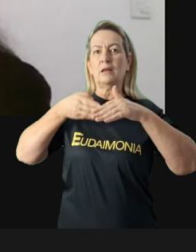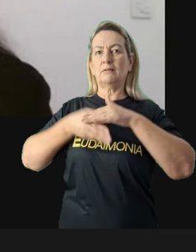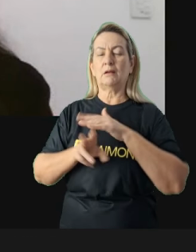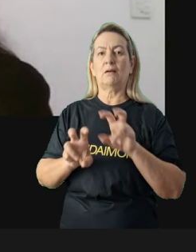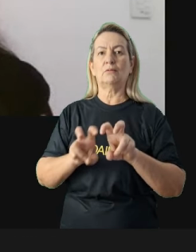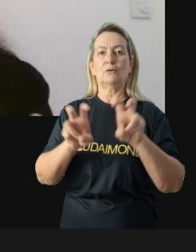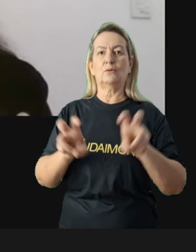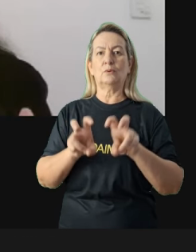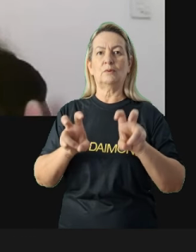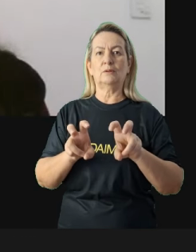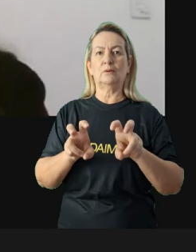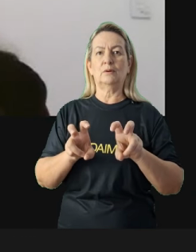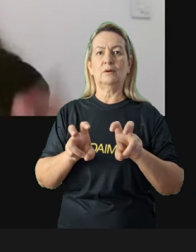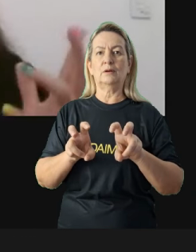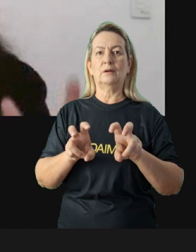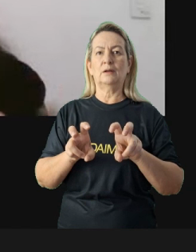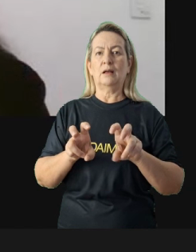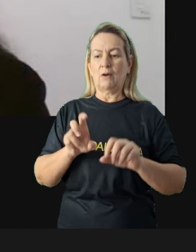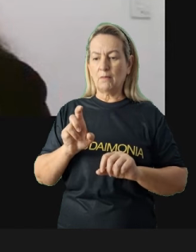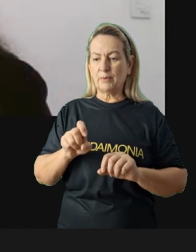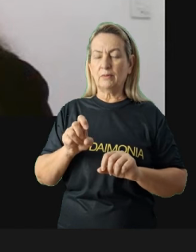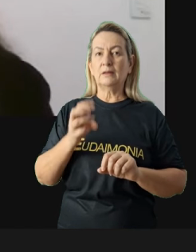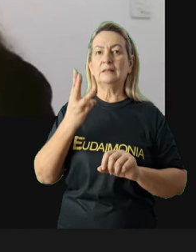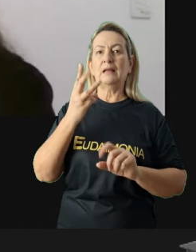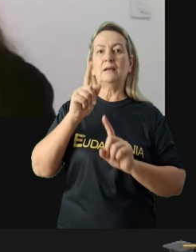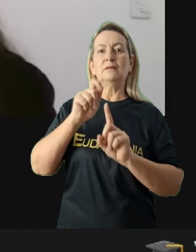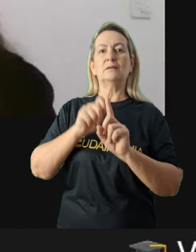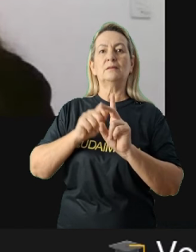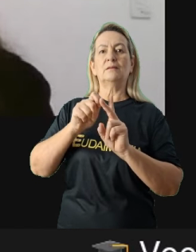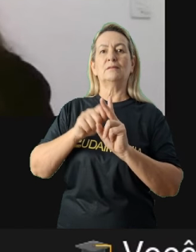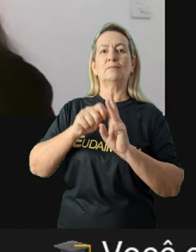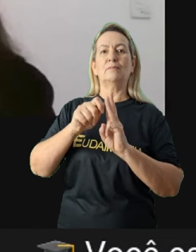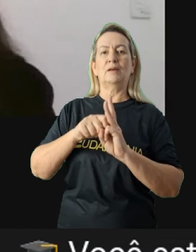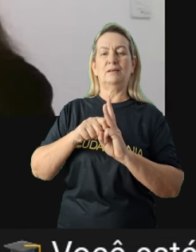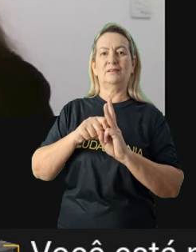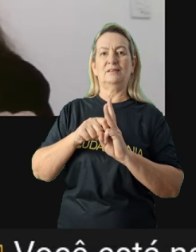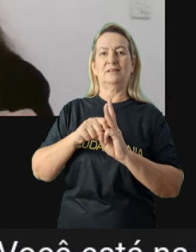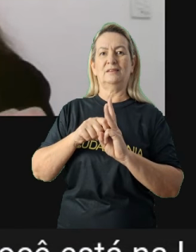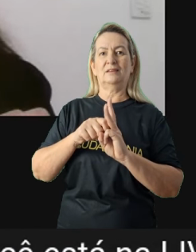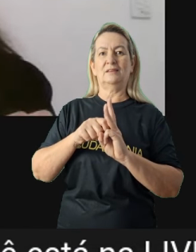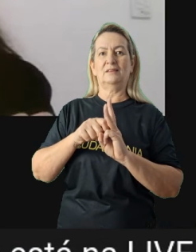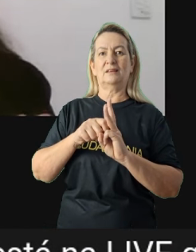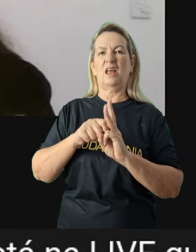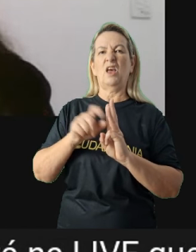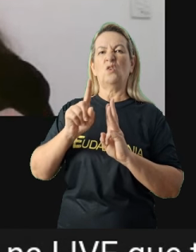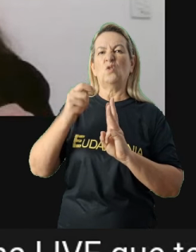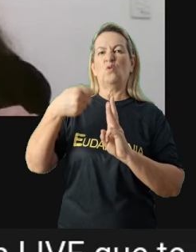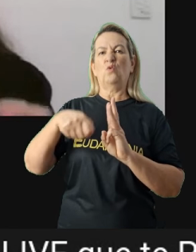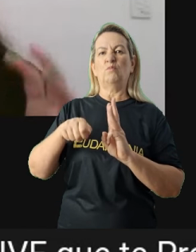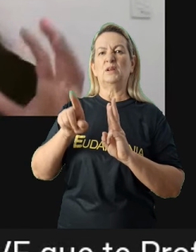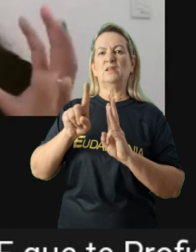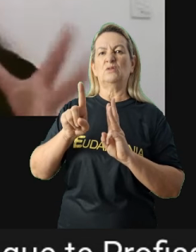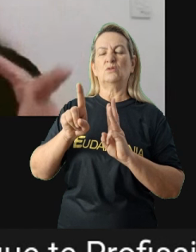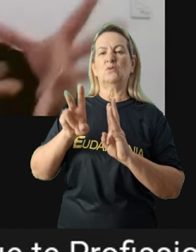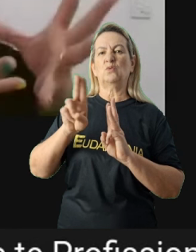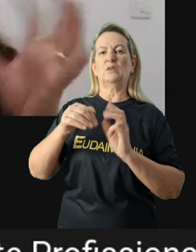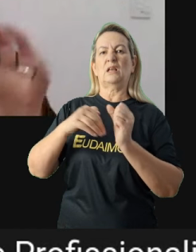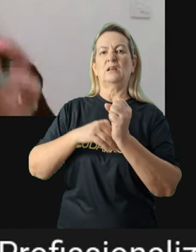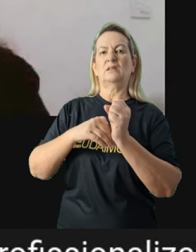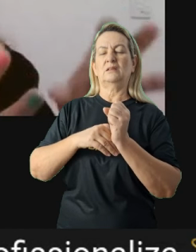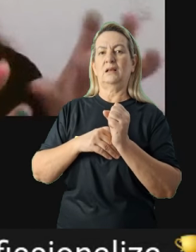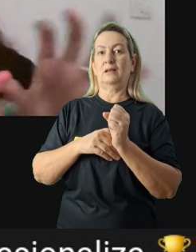que o professor sabe? Ele acha que fala, nossa, não acredito, vou clicar aqui, a cada 3 meses. E a cada 3 meses você leva um